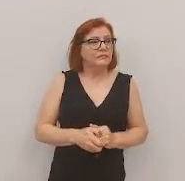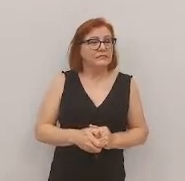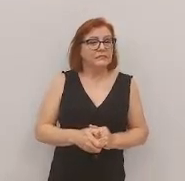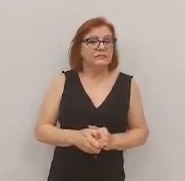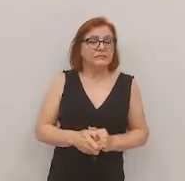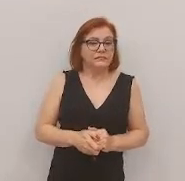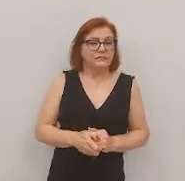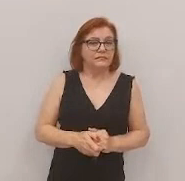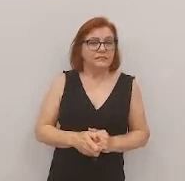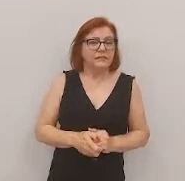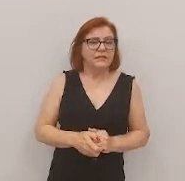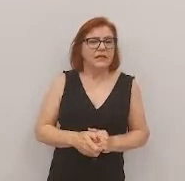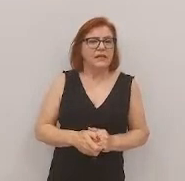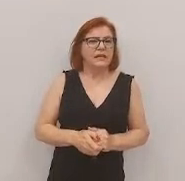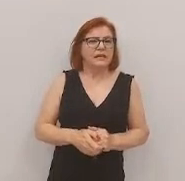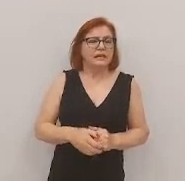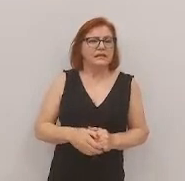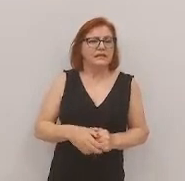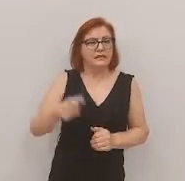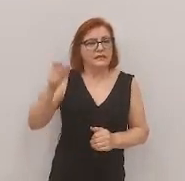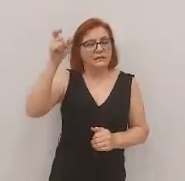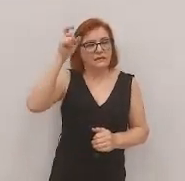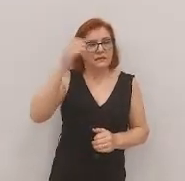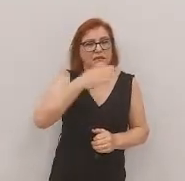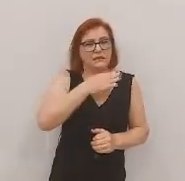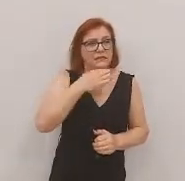isso fala lá em João 8,